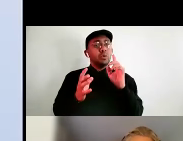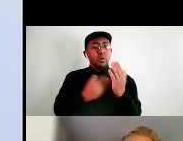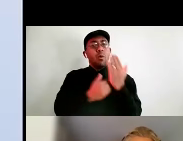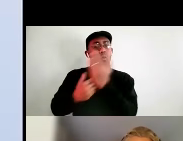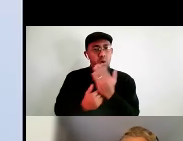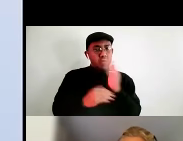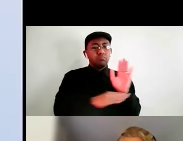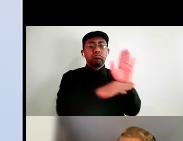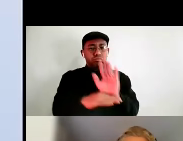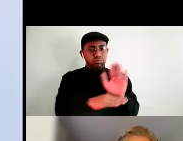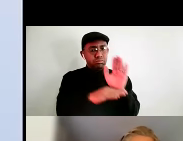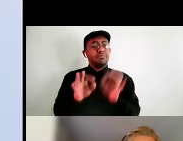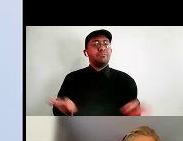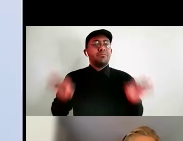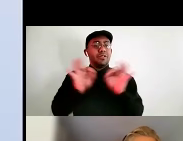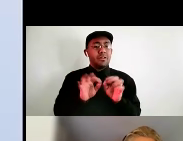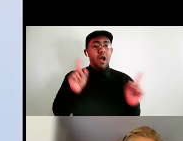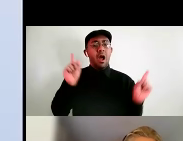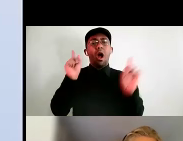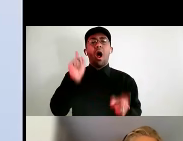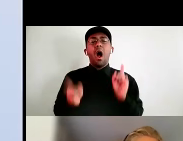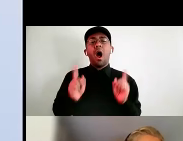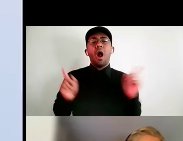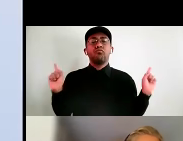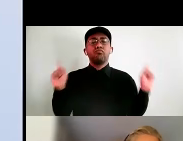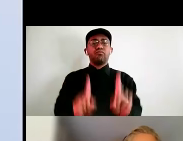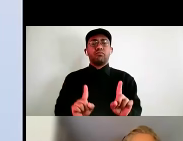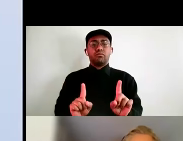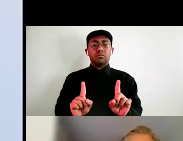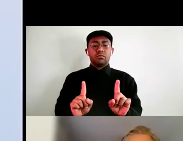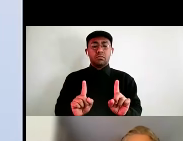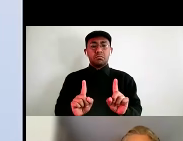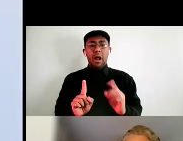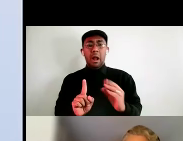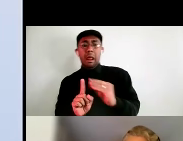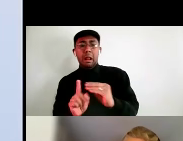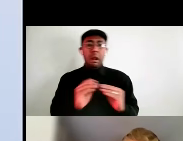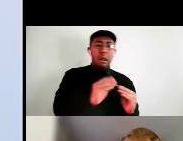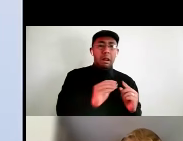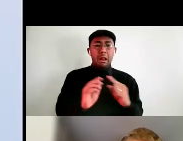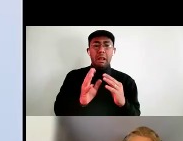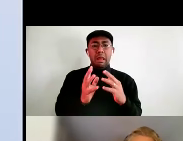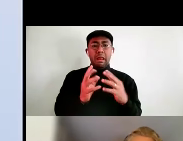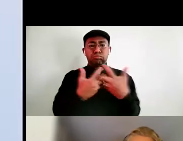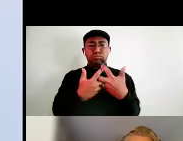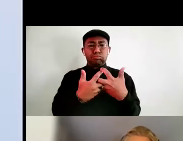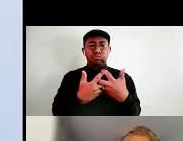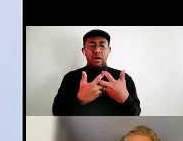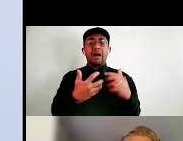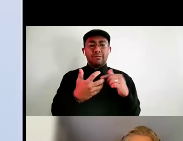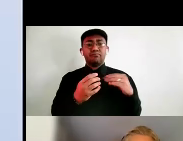entorno propício para a transmissão da varíola do símio nesse âmbito. Se implica